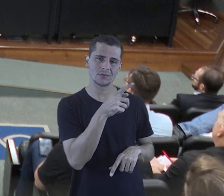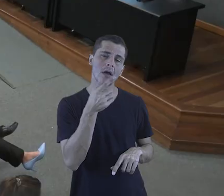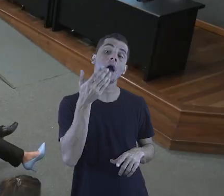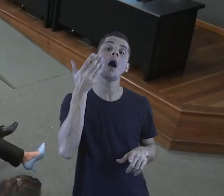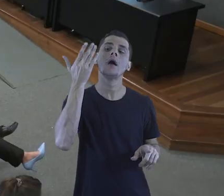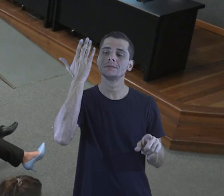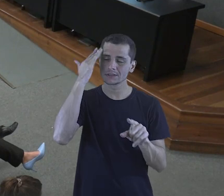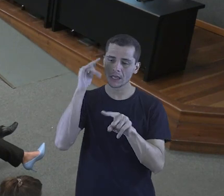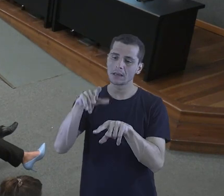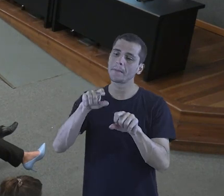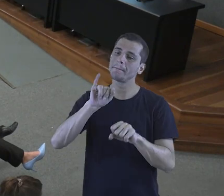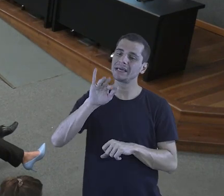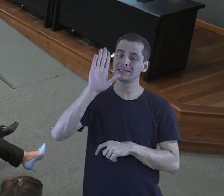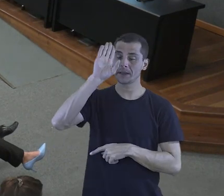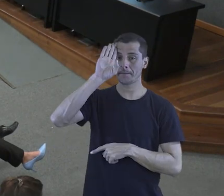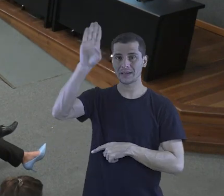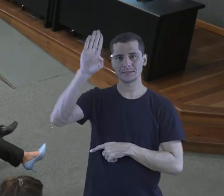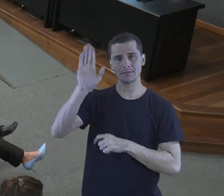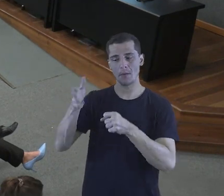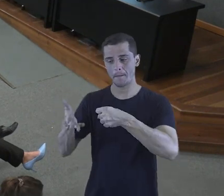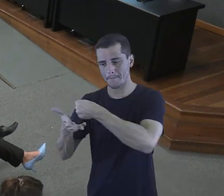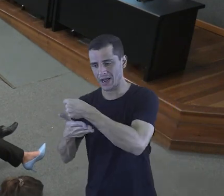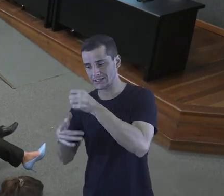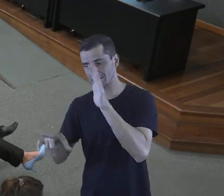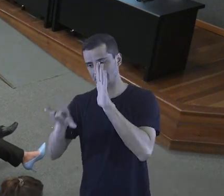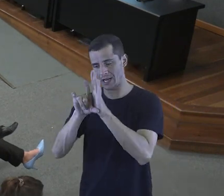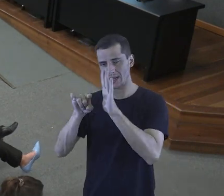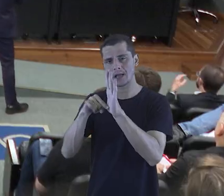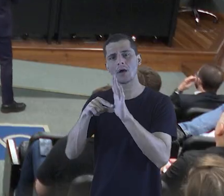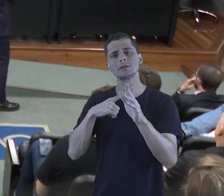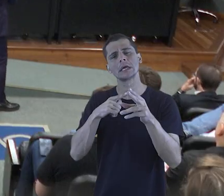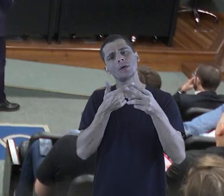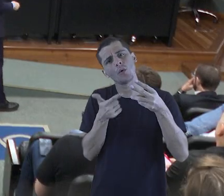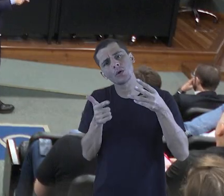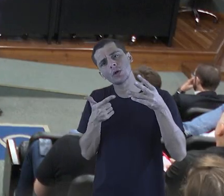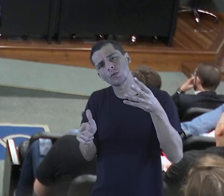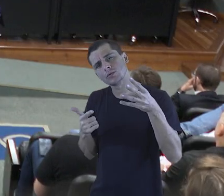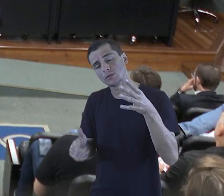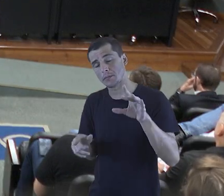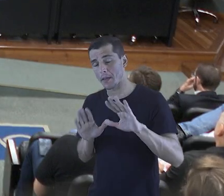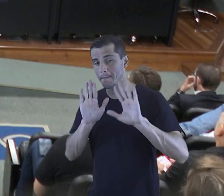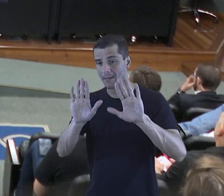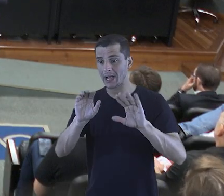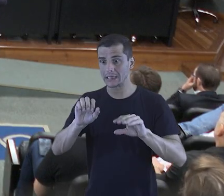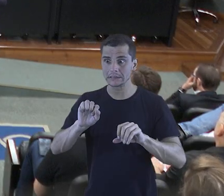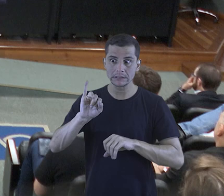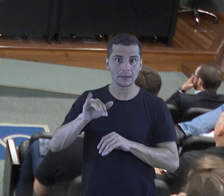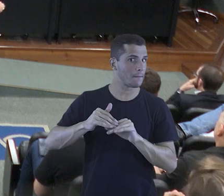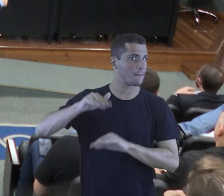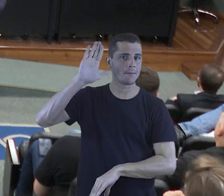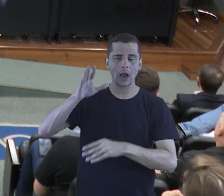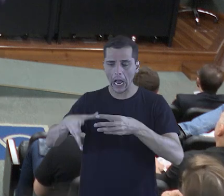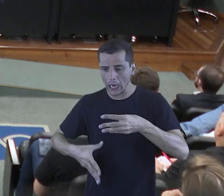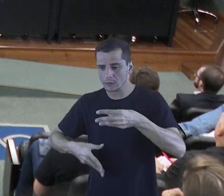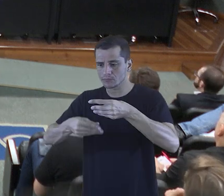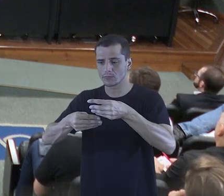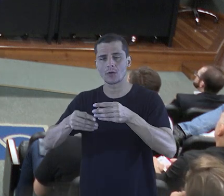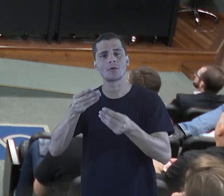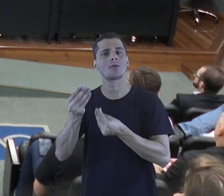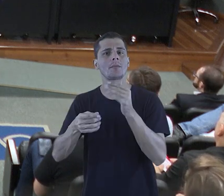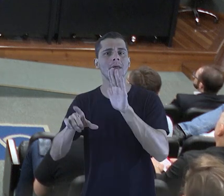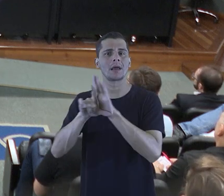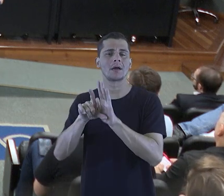acessórias. Mas quanto mais bases legais, melhor. Então, cumprimento de obrigação legal, lei 8666 e